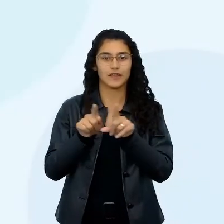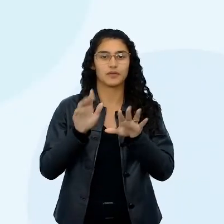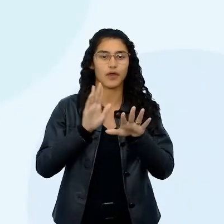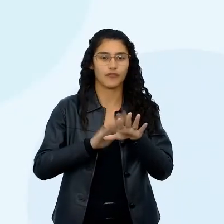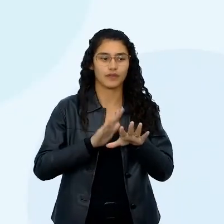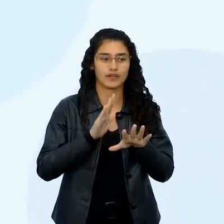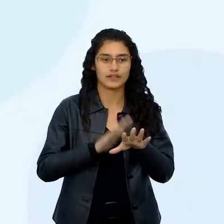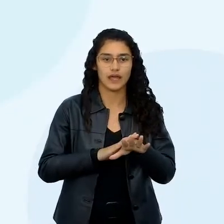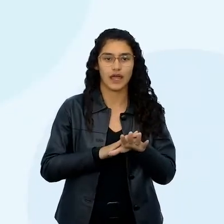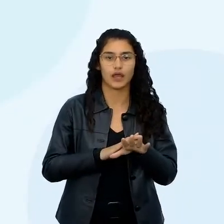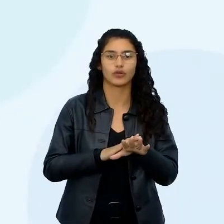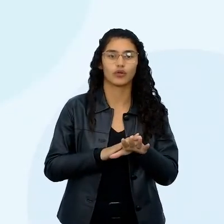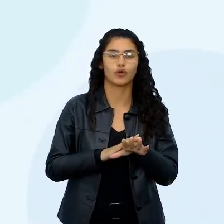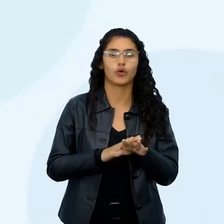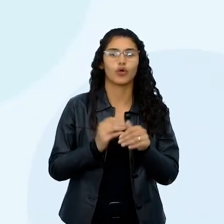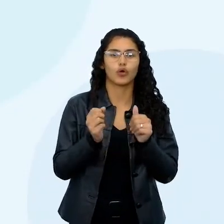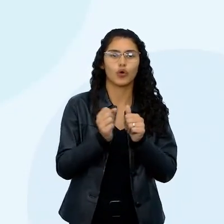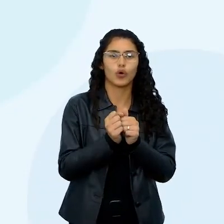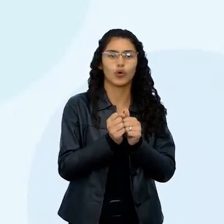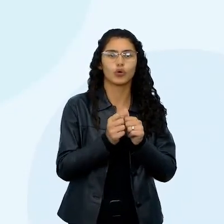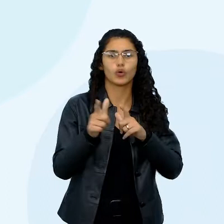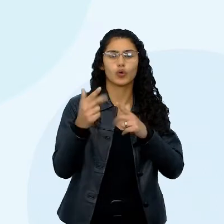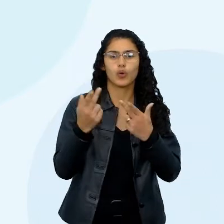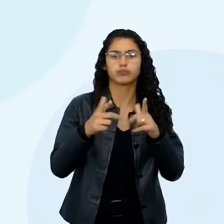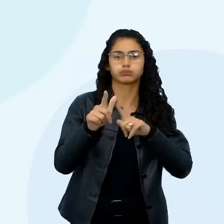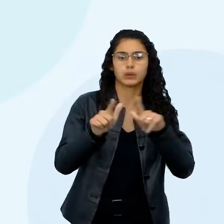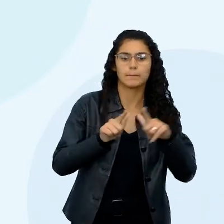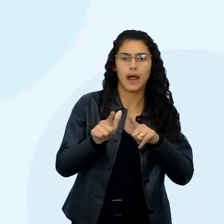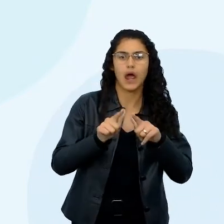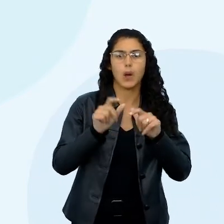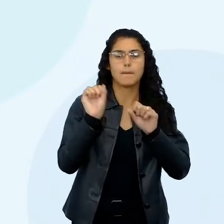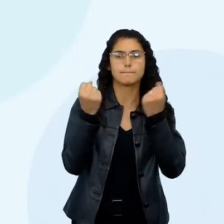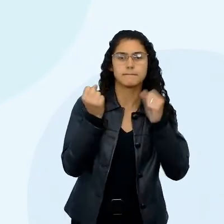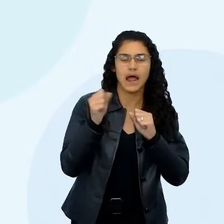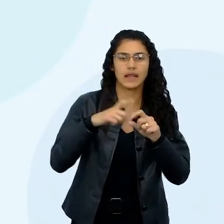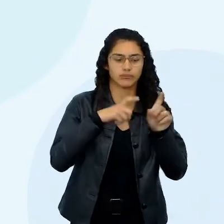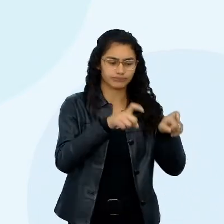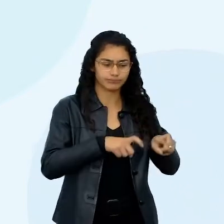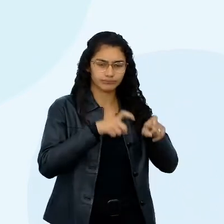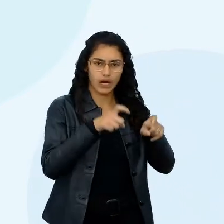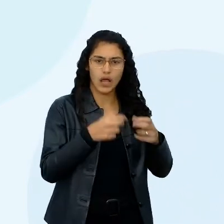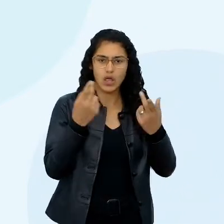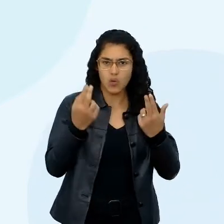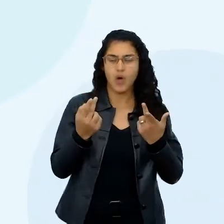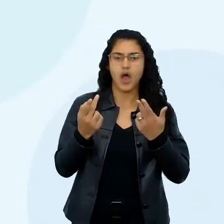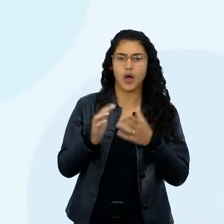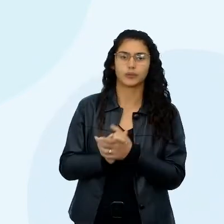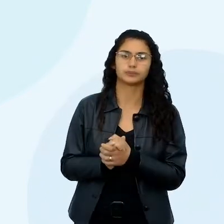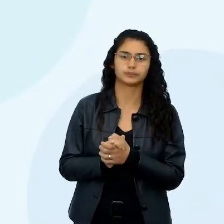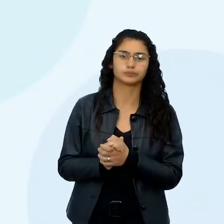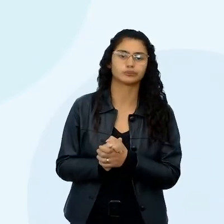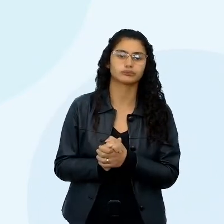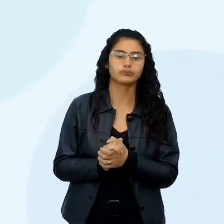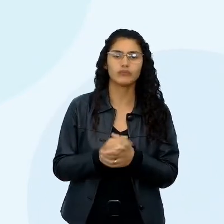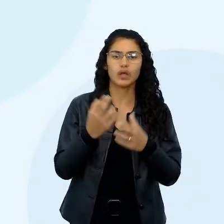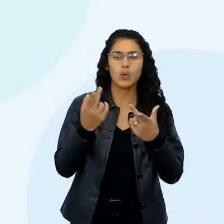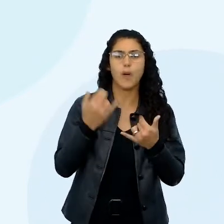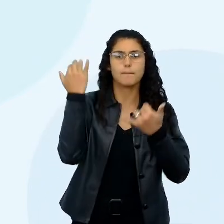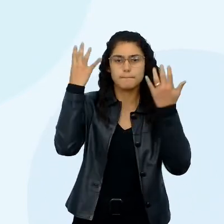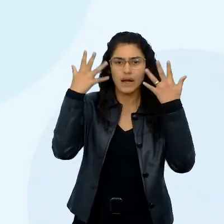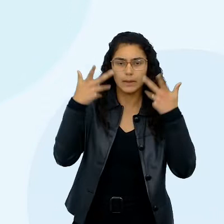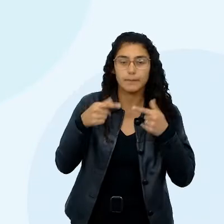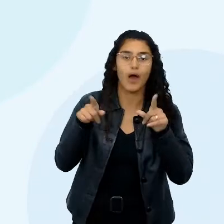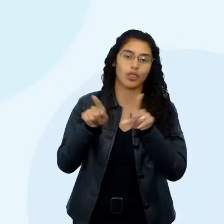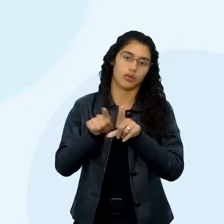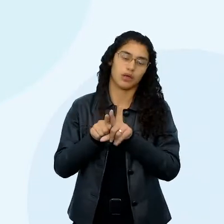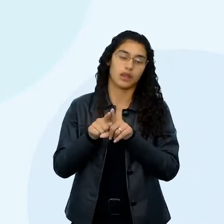trabalhassem como máquinas nas lavouras, enfim, não como máquinas, mas enfim, como animais até, né? Então, por